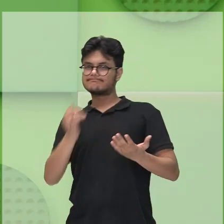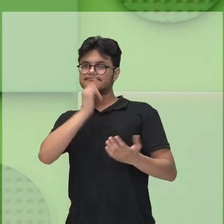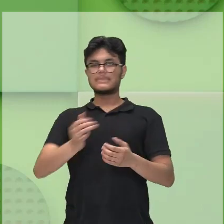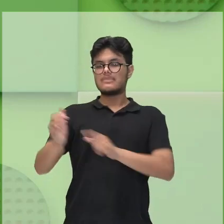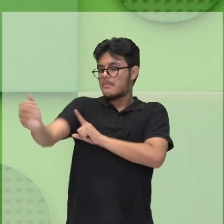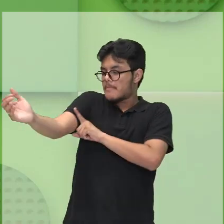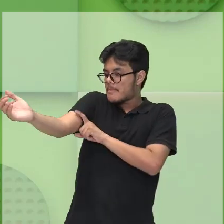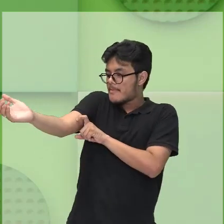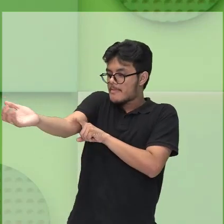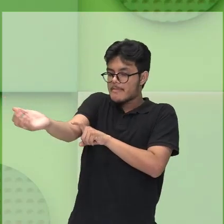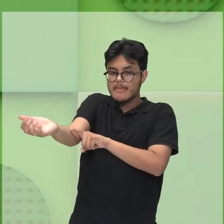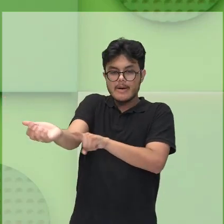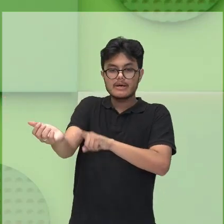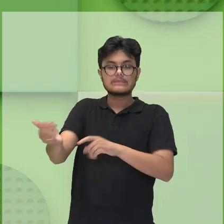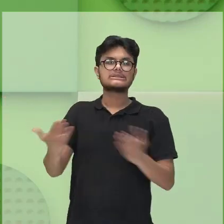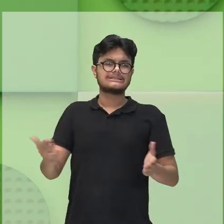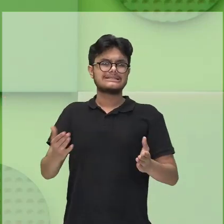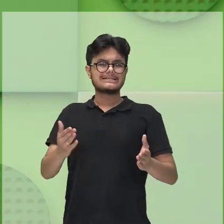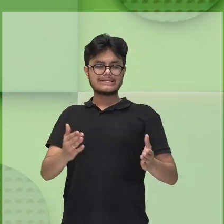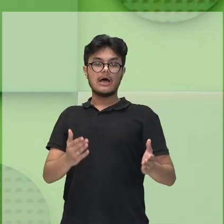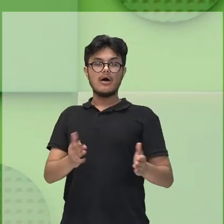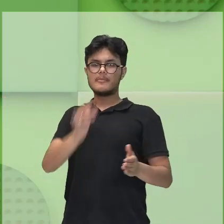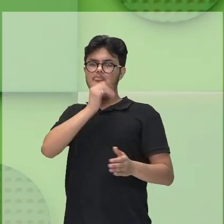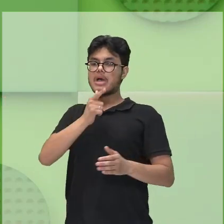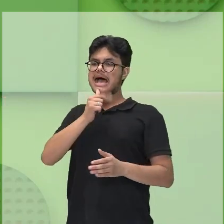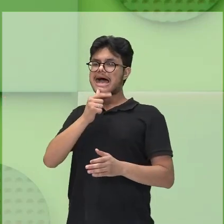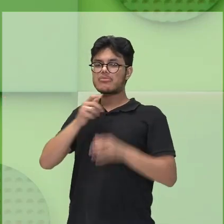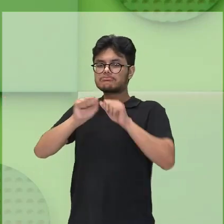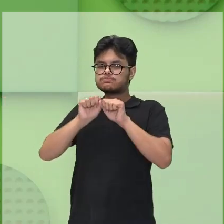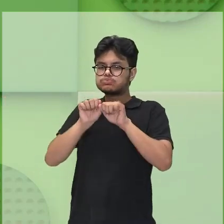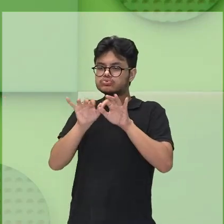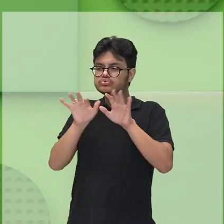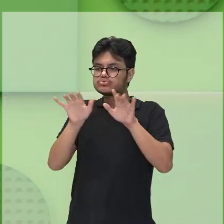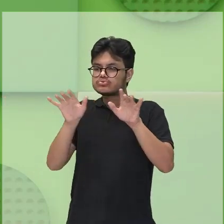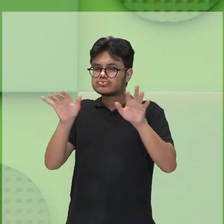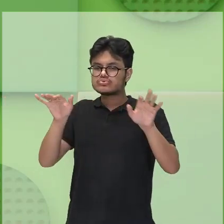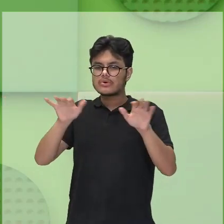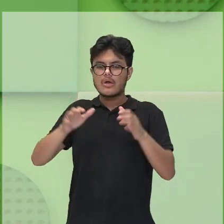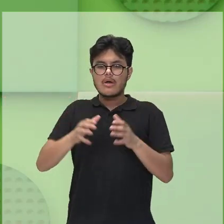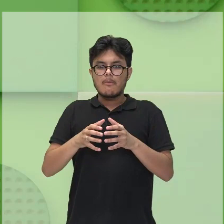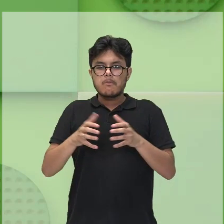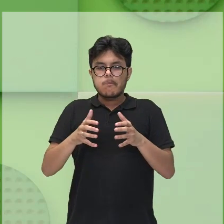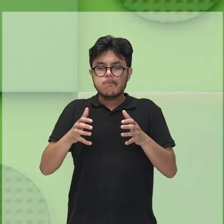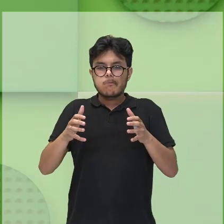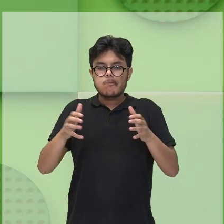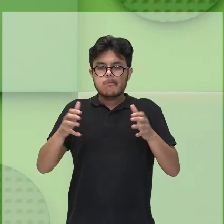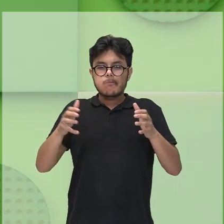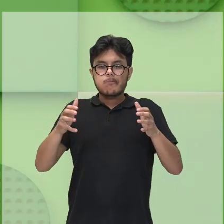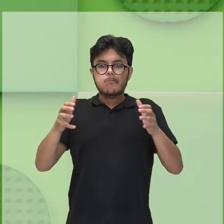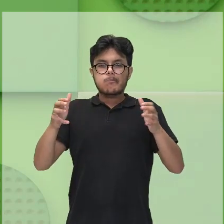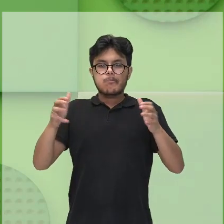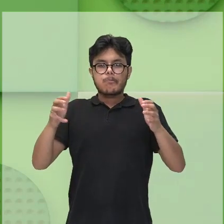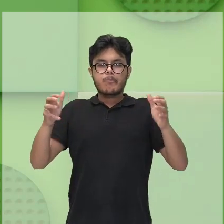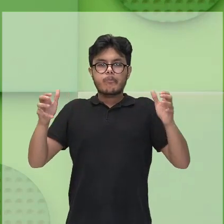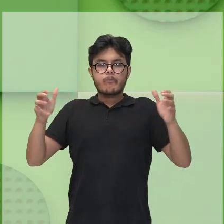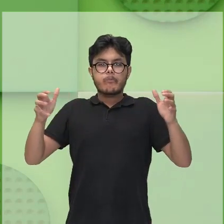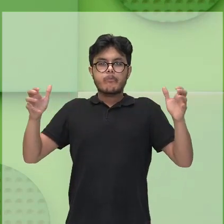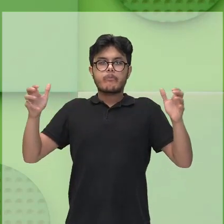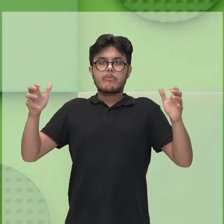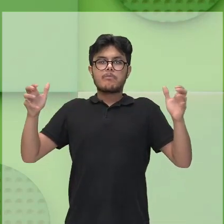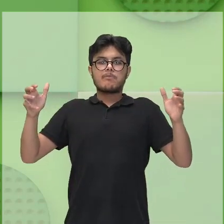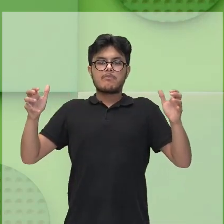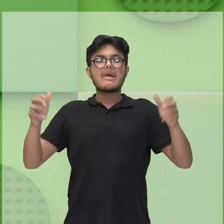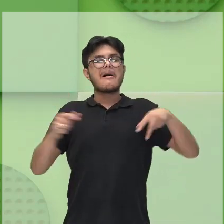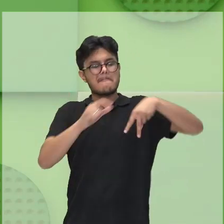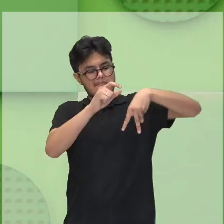e faz com que esse líquido se extravase, né? Saia dos vasos. E aí faz com que a pessoa fique com